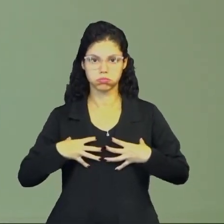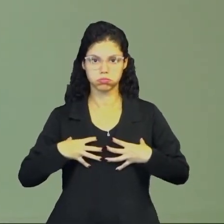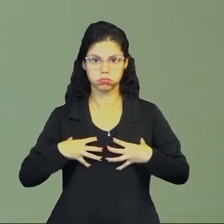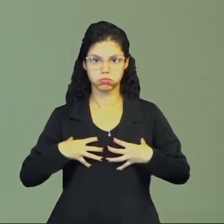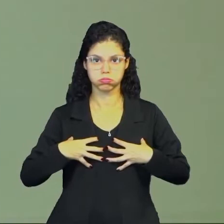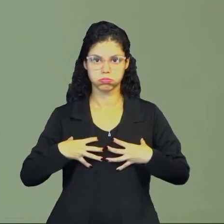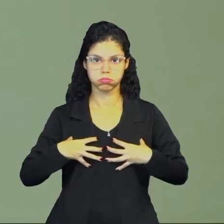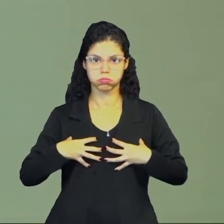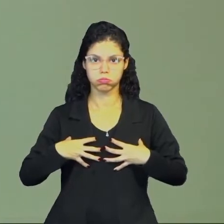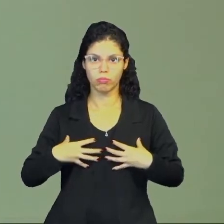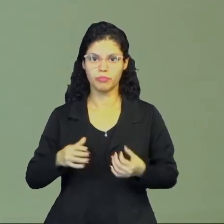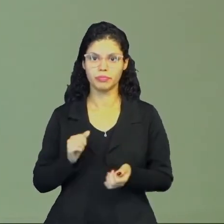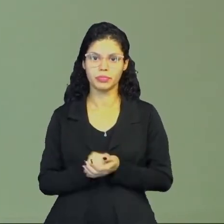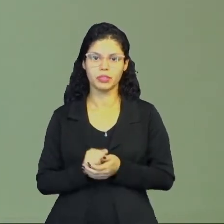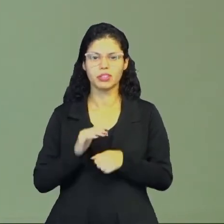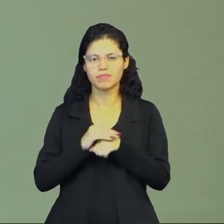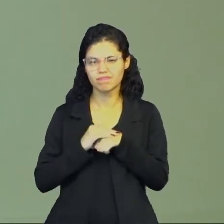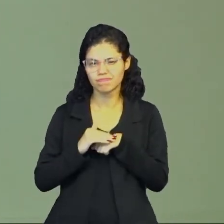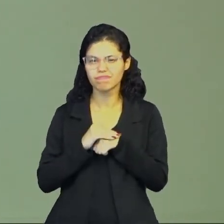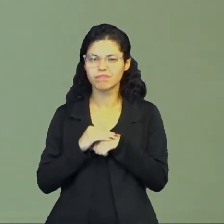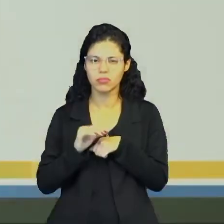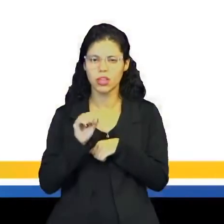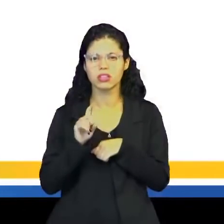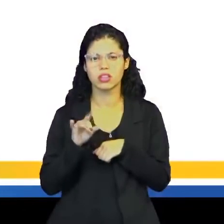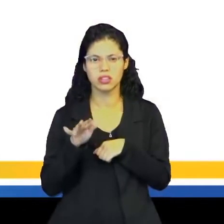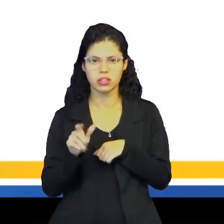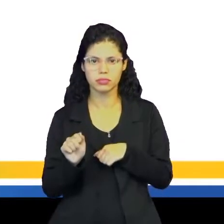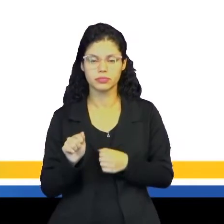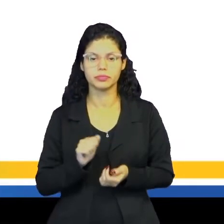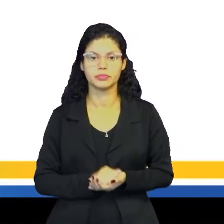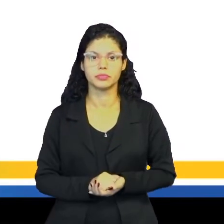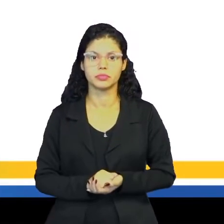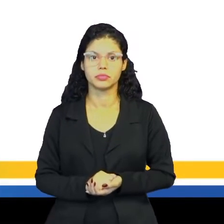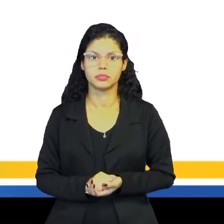os seios podem se tornar mais sensíveis.